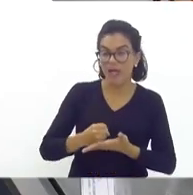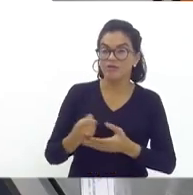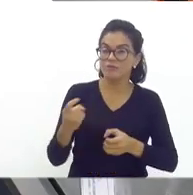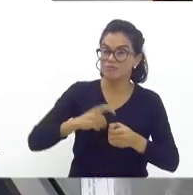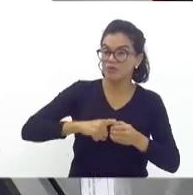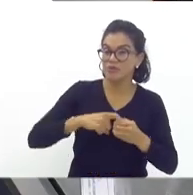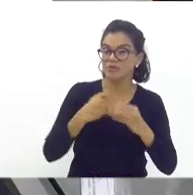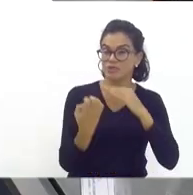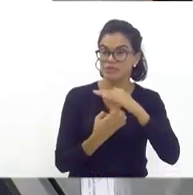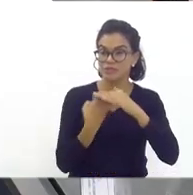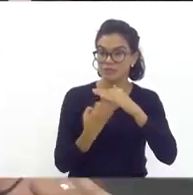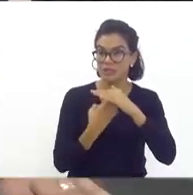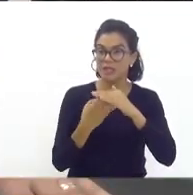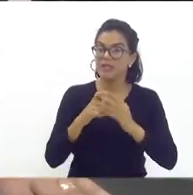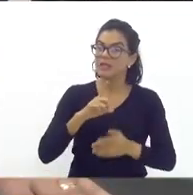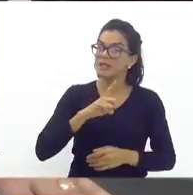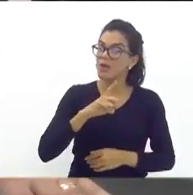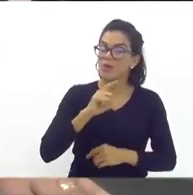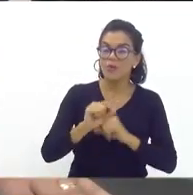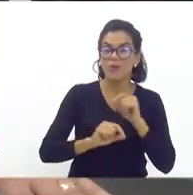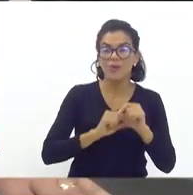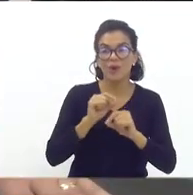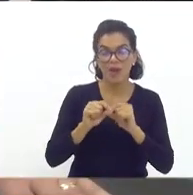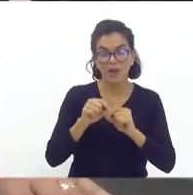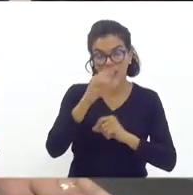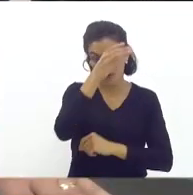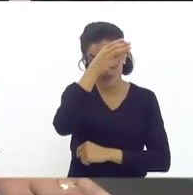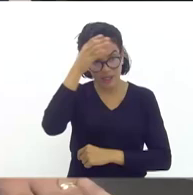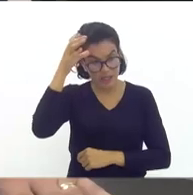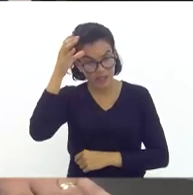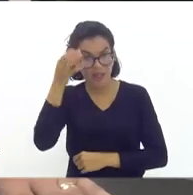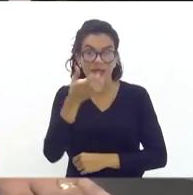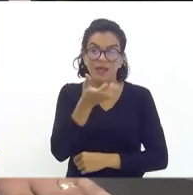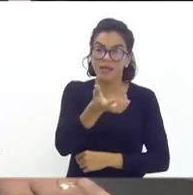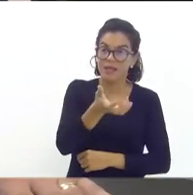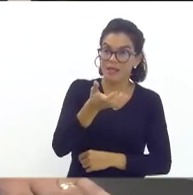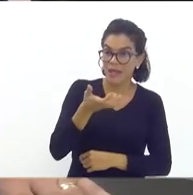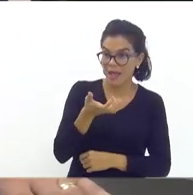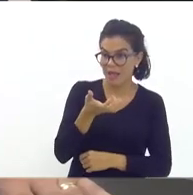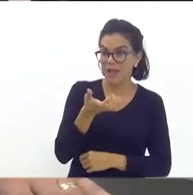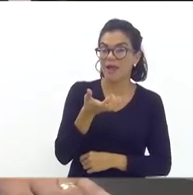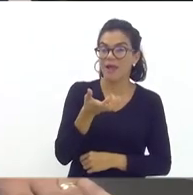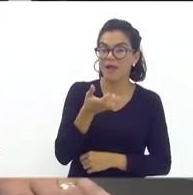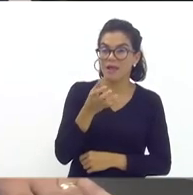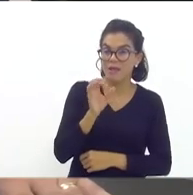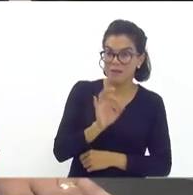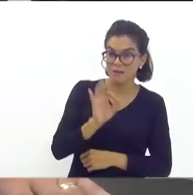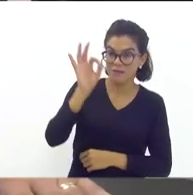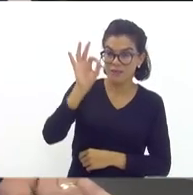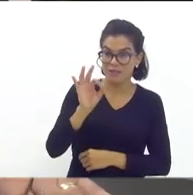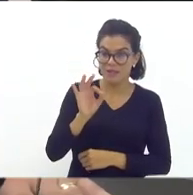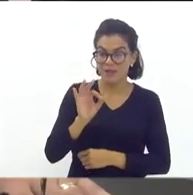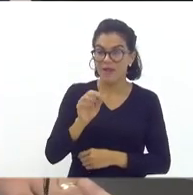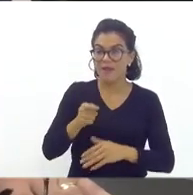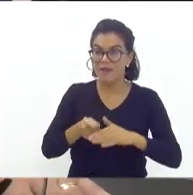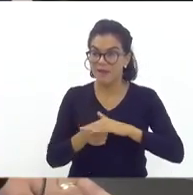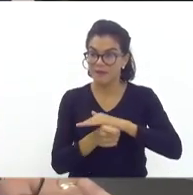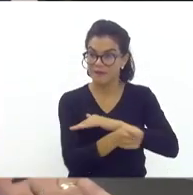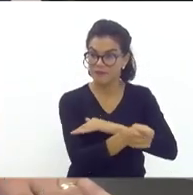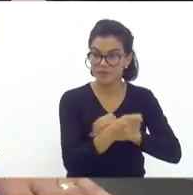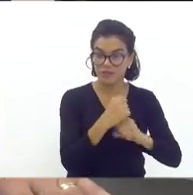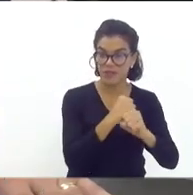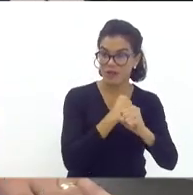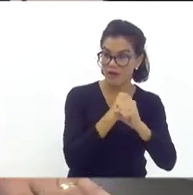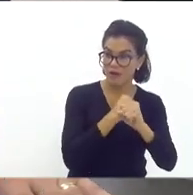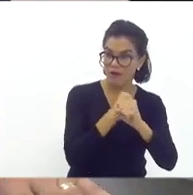existe ali a predisposição para que aquele consumidor que queira até um determinado percentual investir na obra necessária